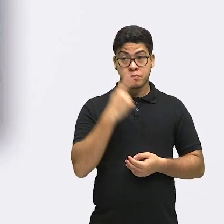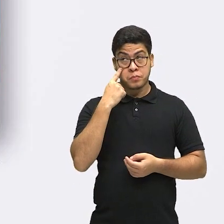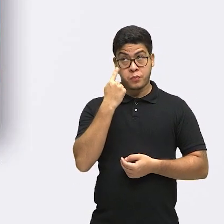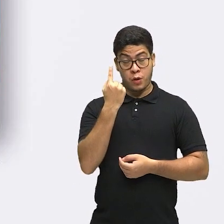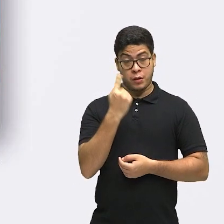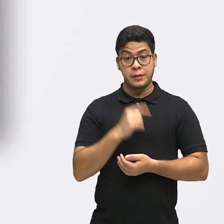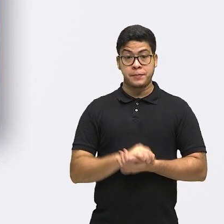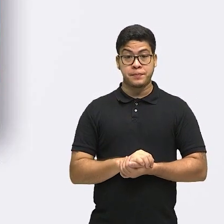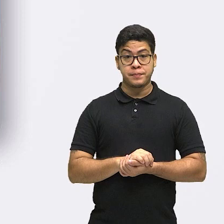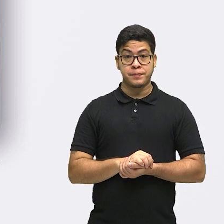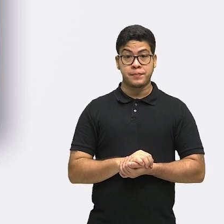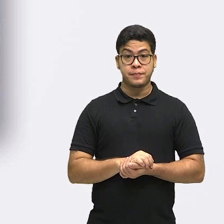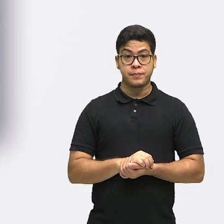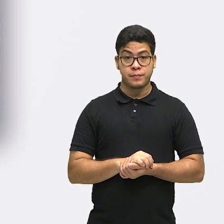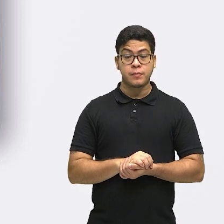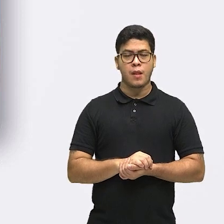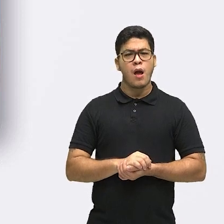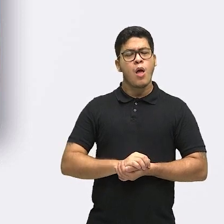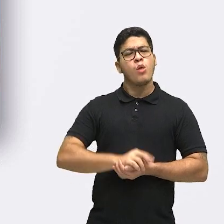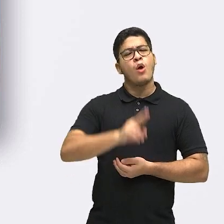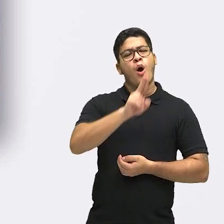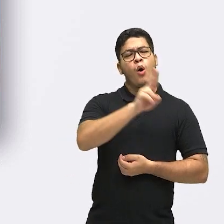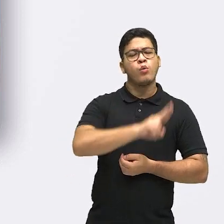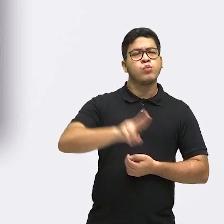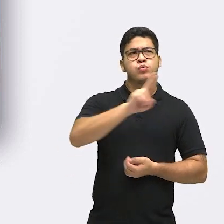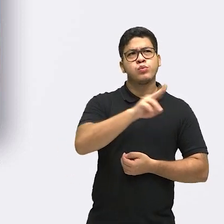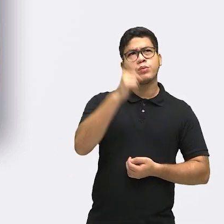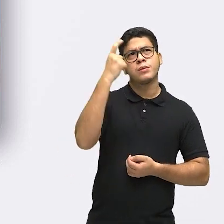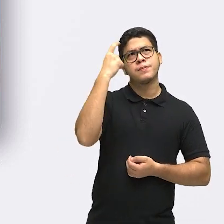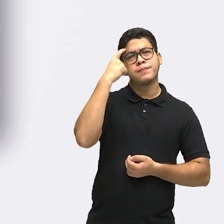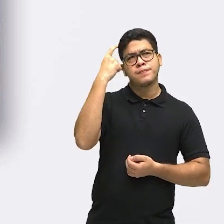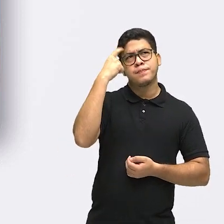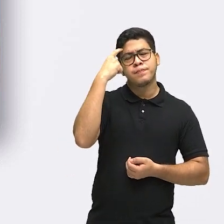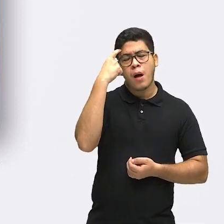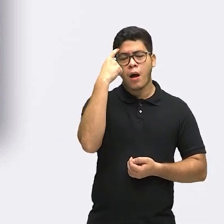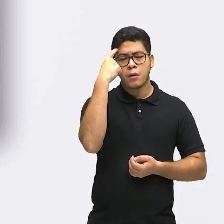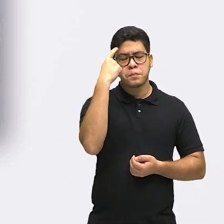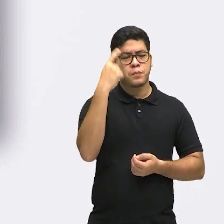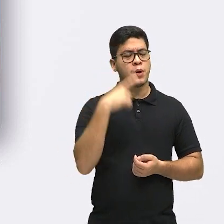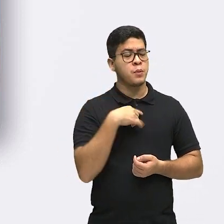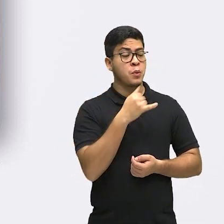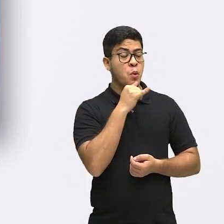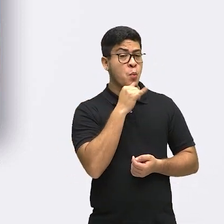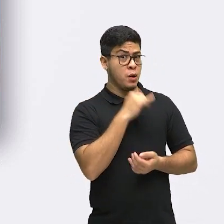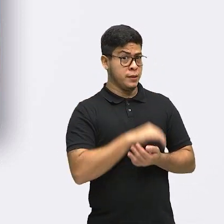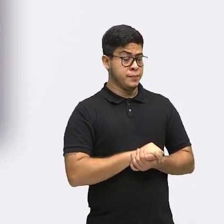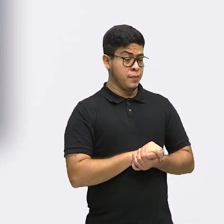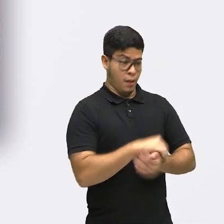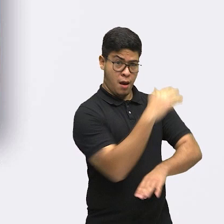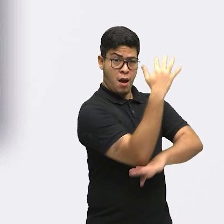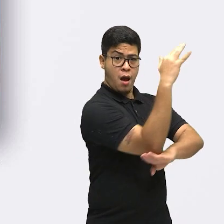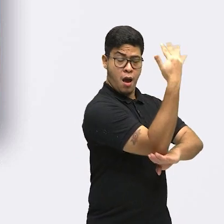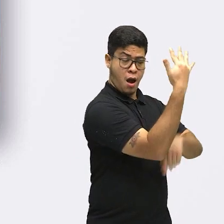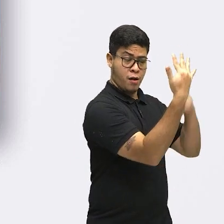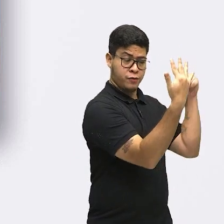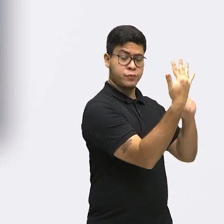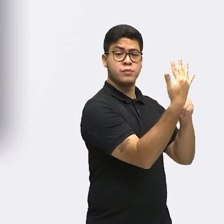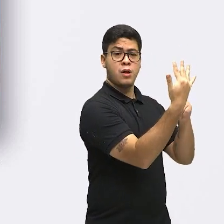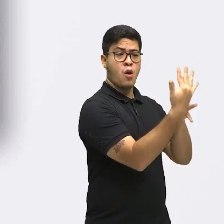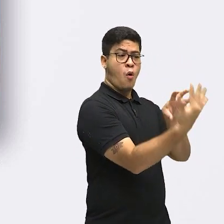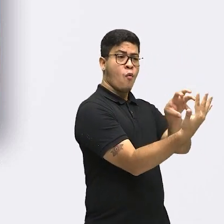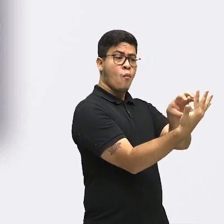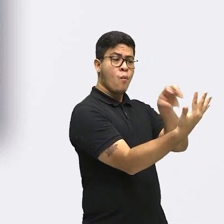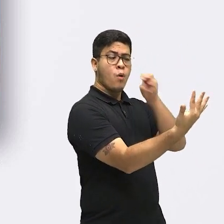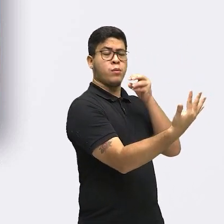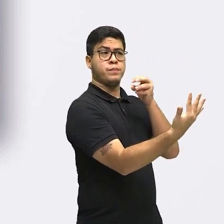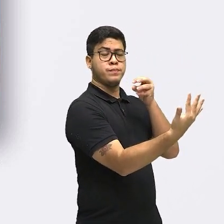conservação ambiental. O uso racional de um recurso qualquer, ou seja, em adotar um manejo de